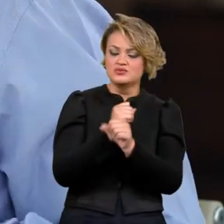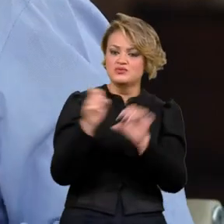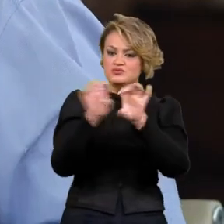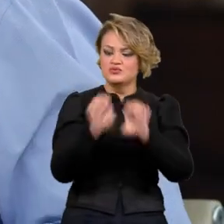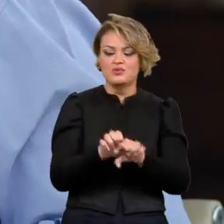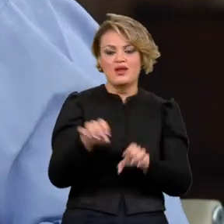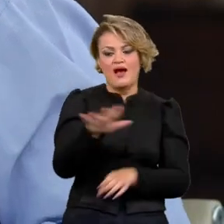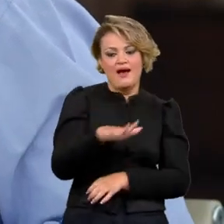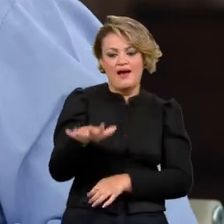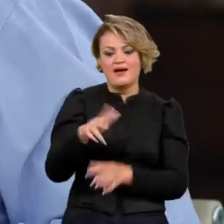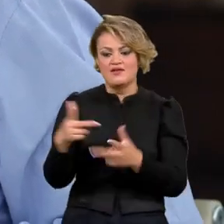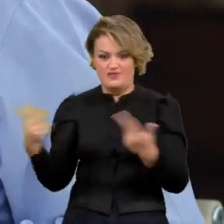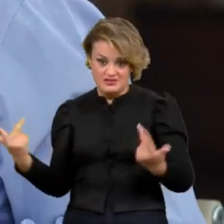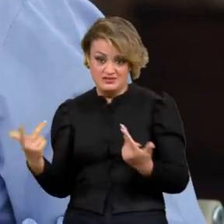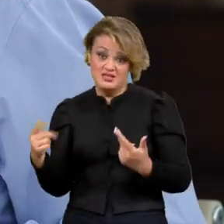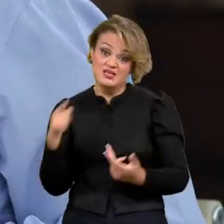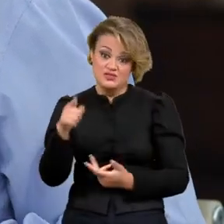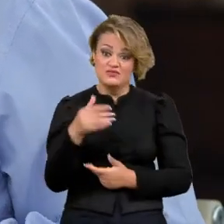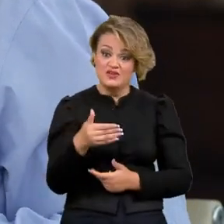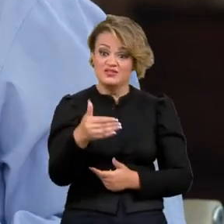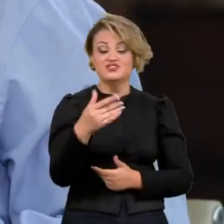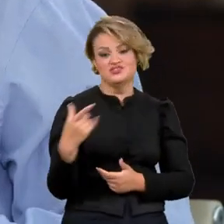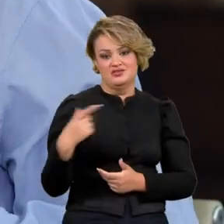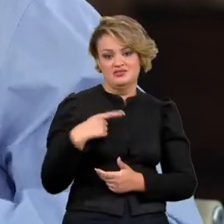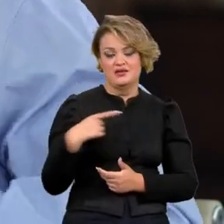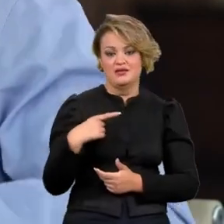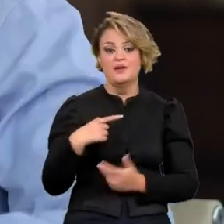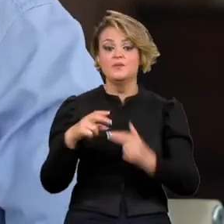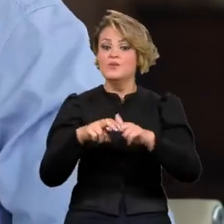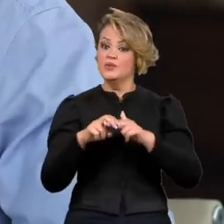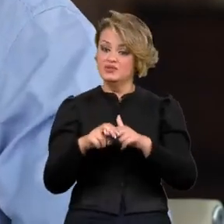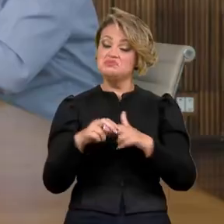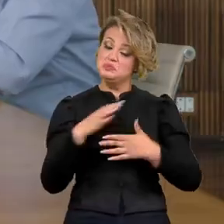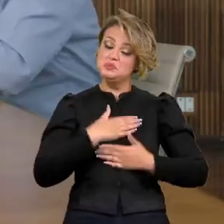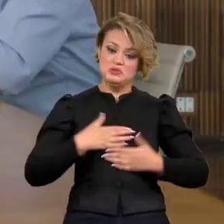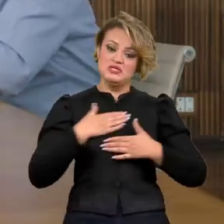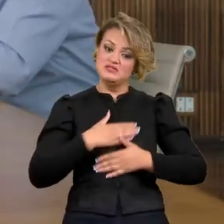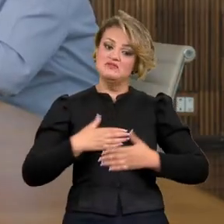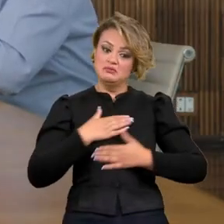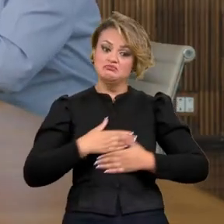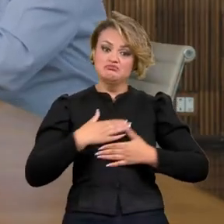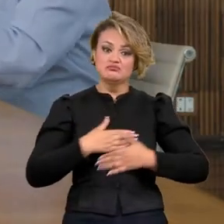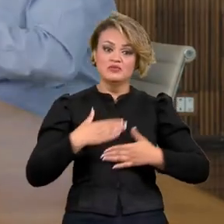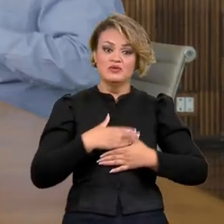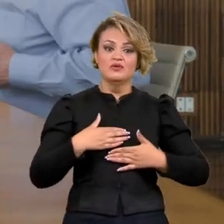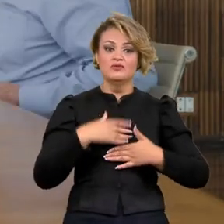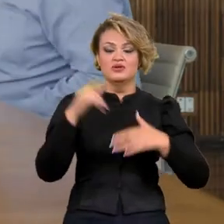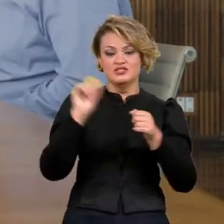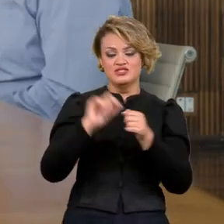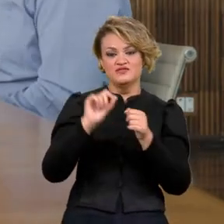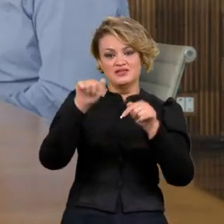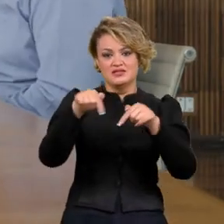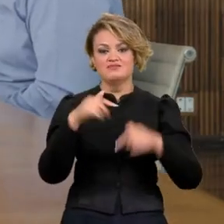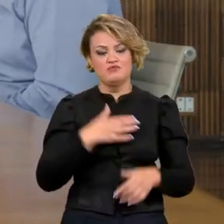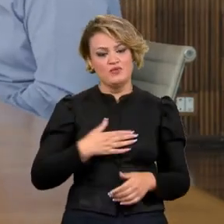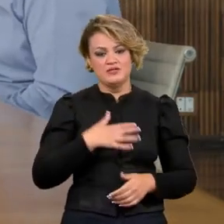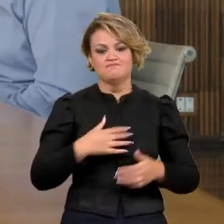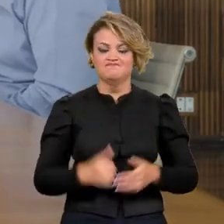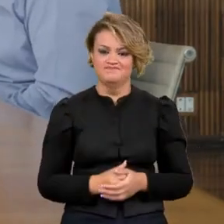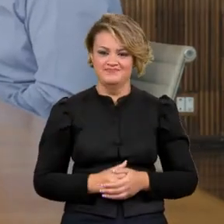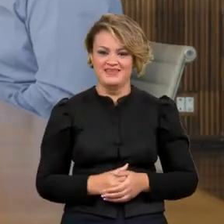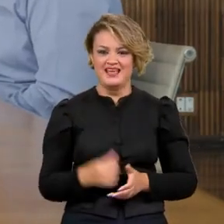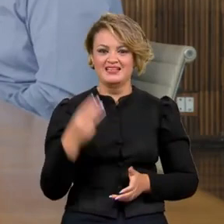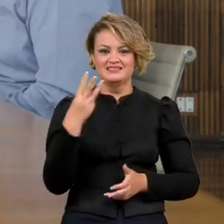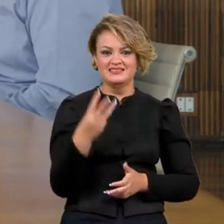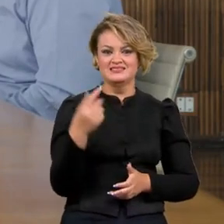no país e por isso eu tô satisfeito sabe como trabalho que nós estamos fazendo é bom 37 Ministérios e muita coisa sendo feita agora eu queria